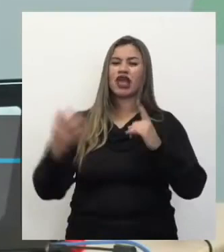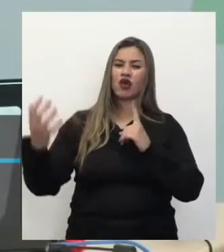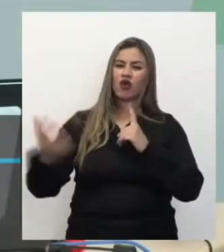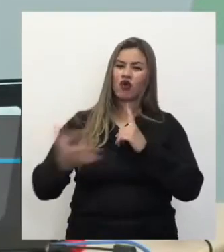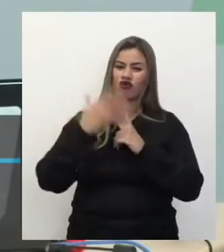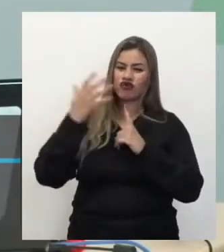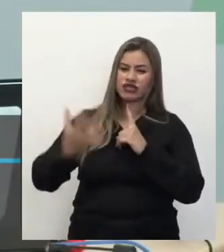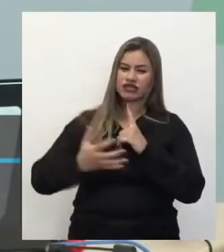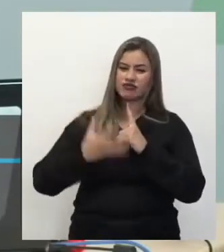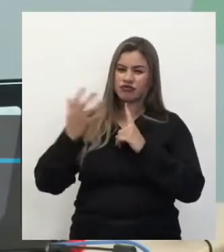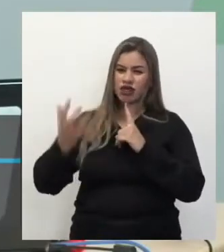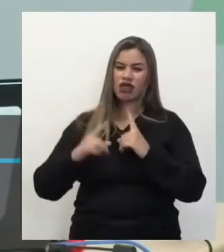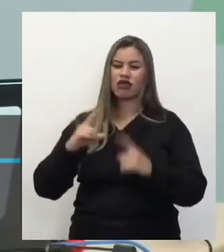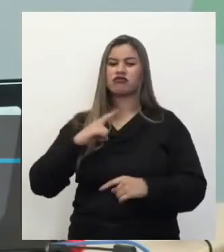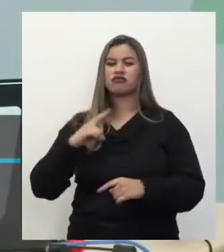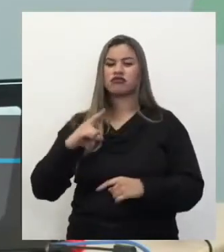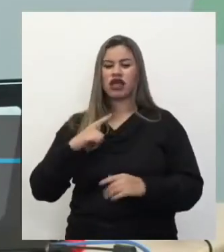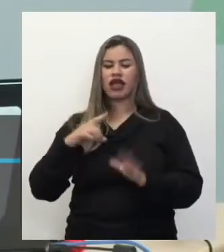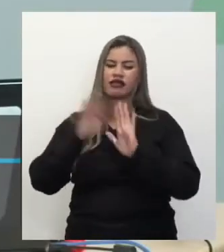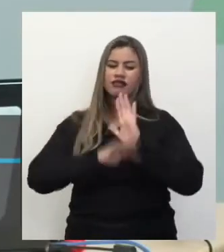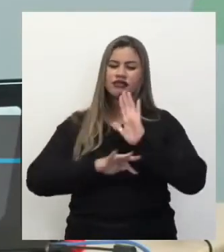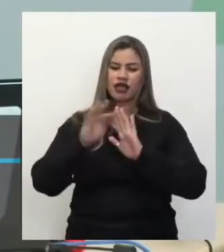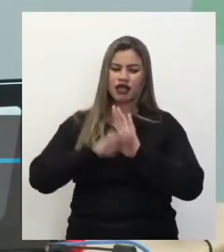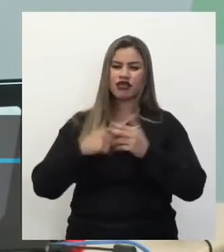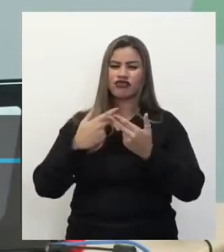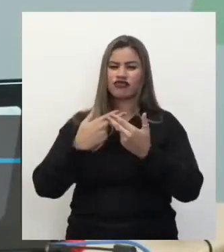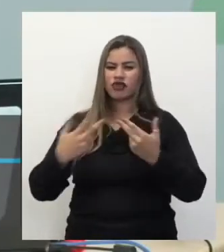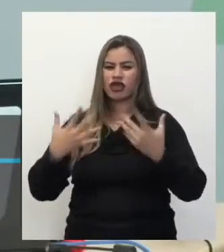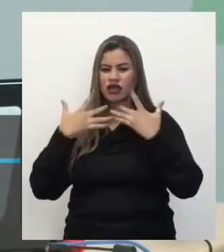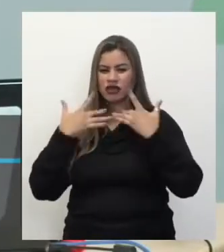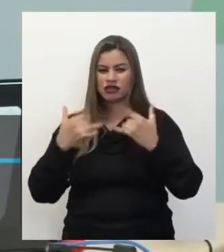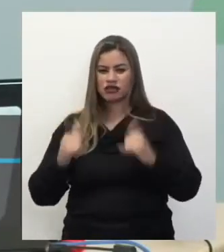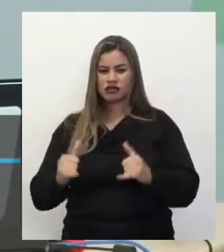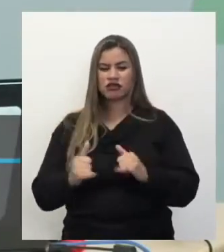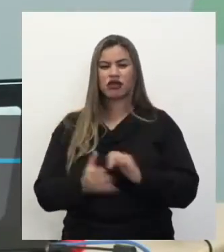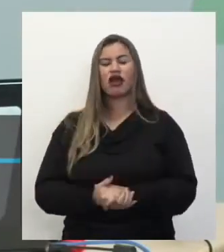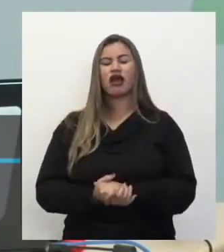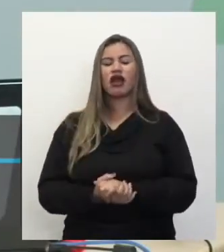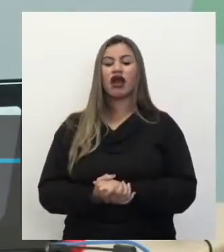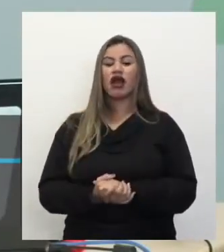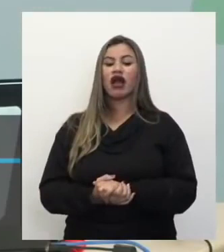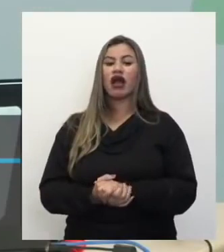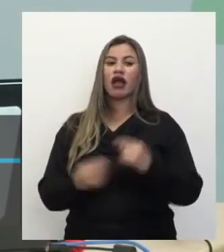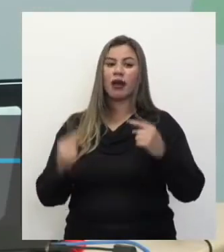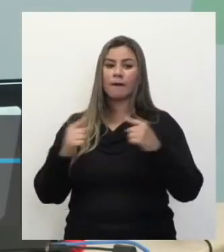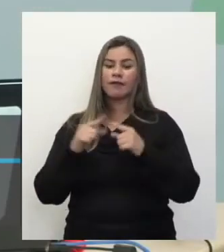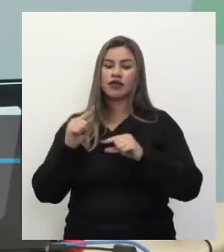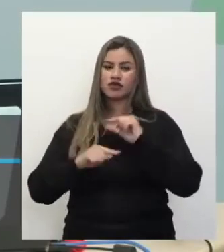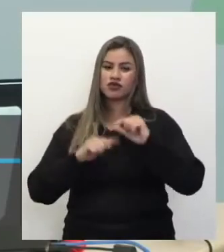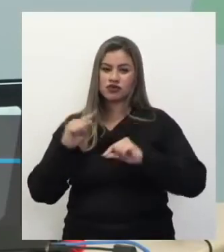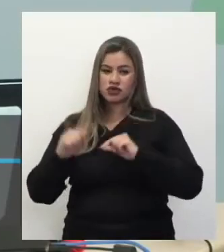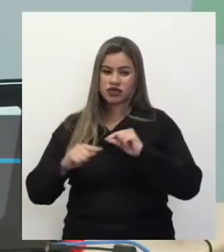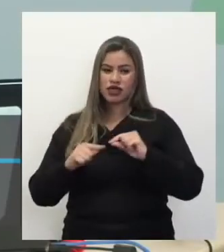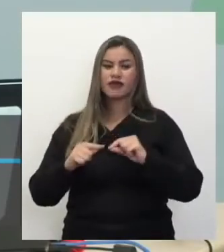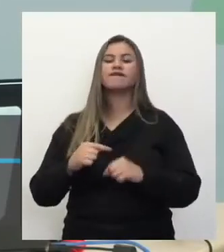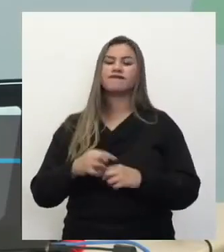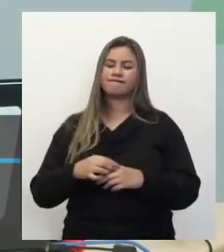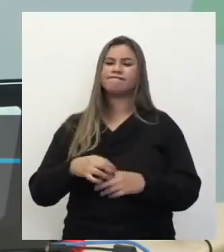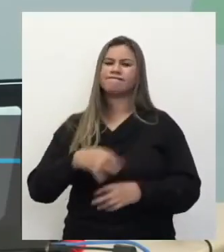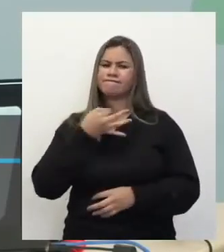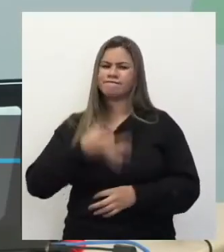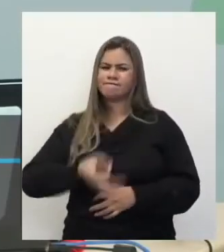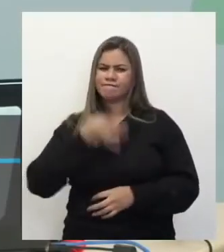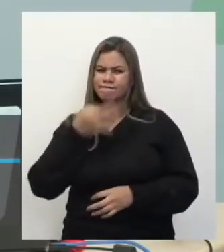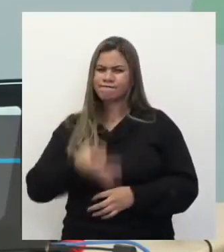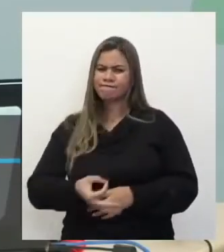gênero publicitário, dos textos que tem esse tipo de caráter, ele envolve uma questão argumentativa muito forte.